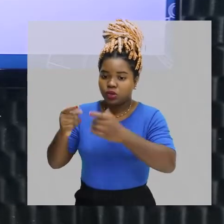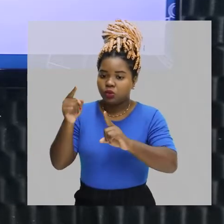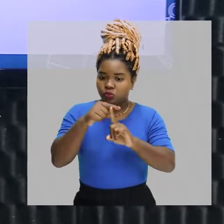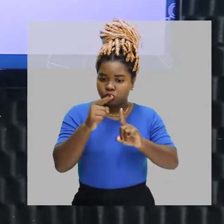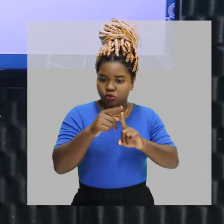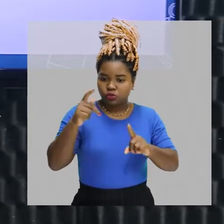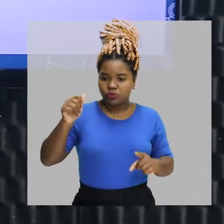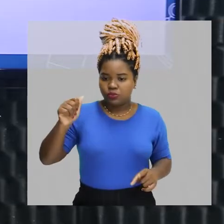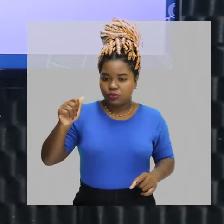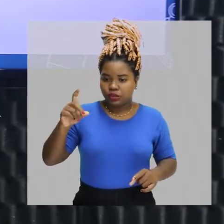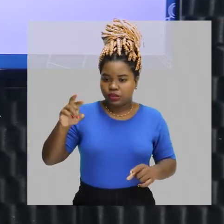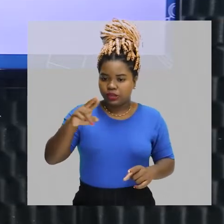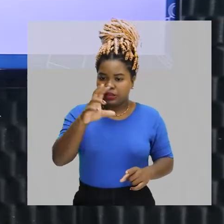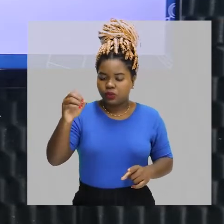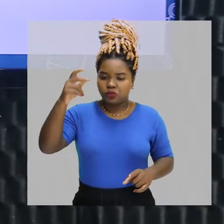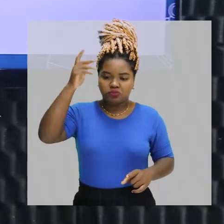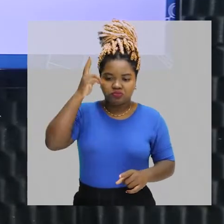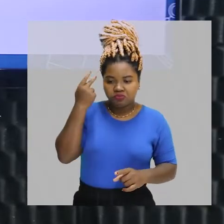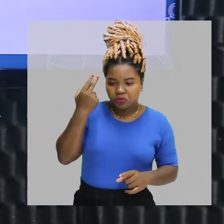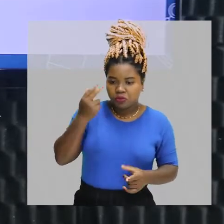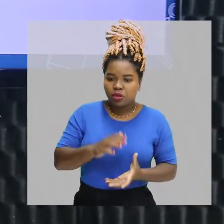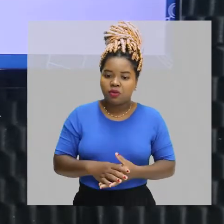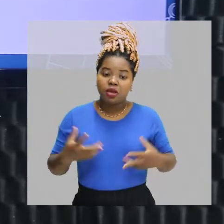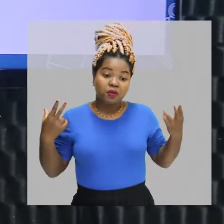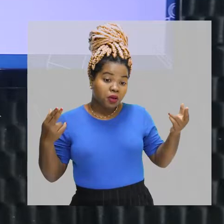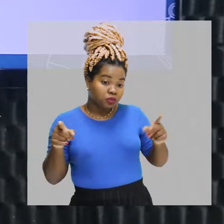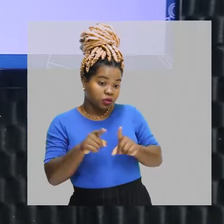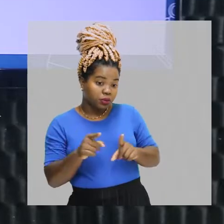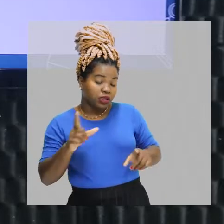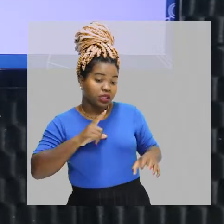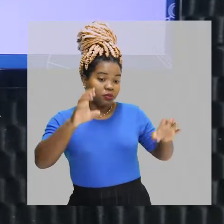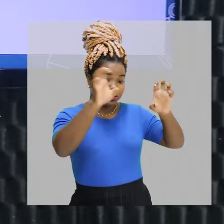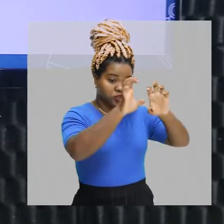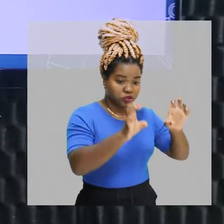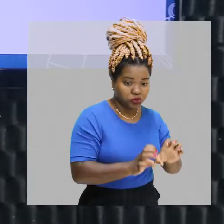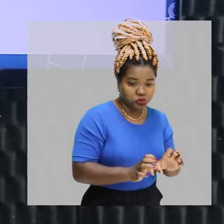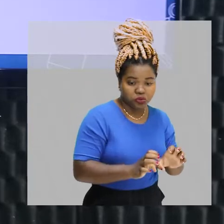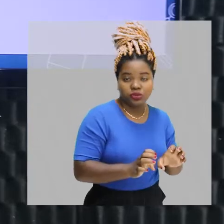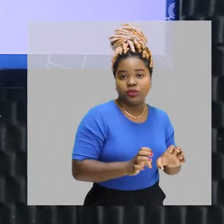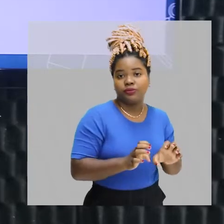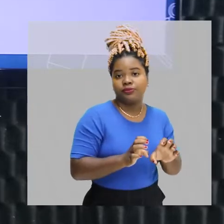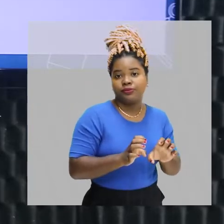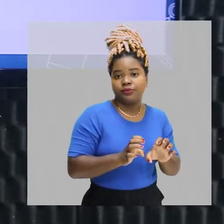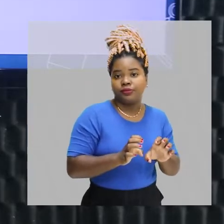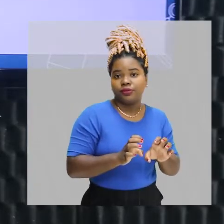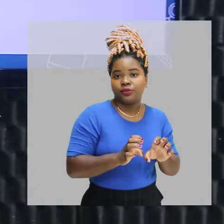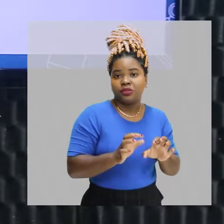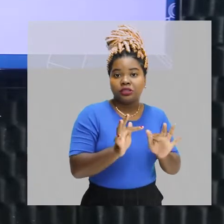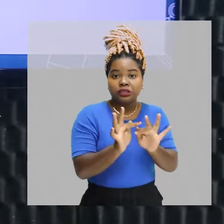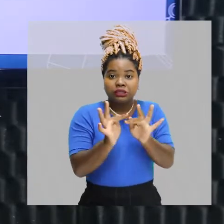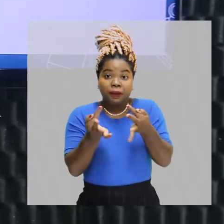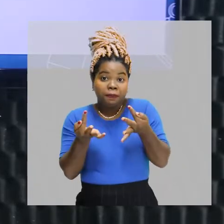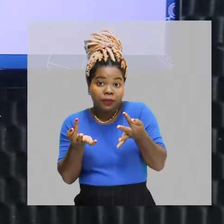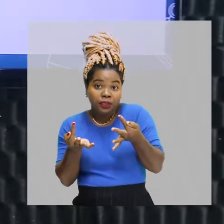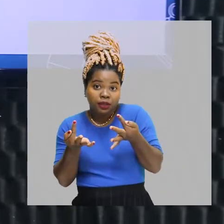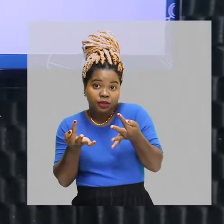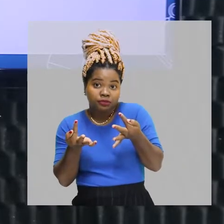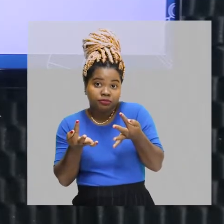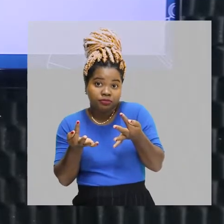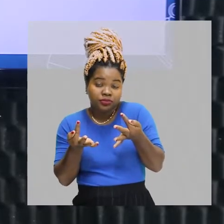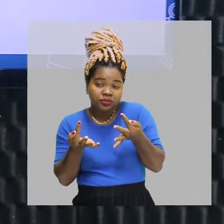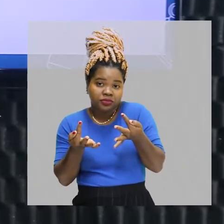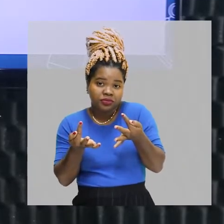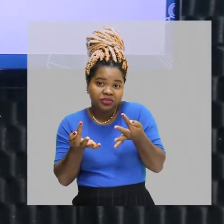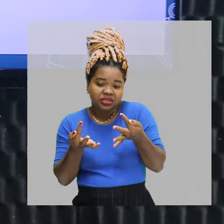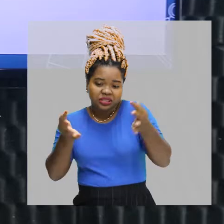padrão, funciona da mesma forma, certo? Nós temos estruturas que são estruturas simples,